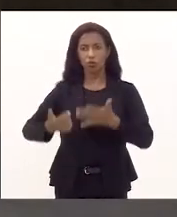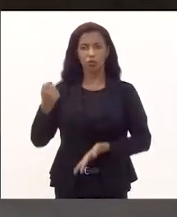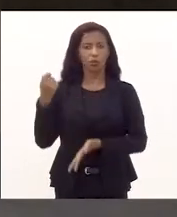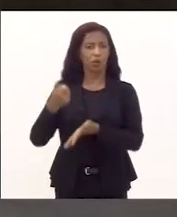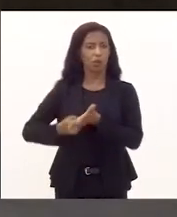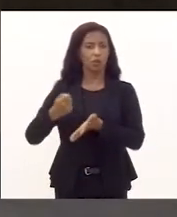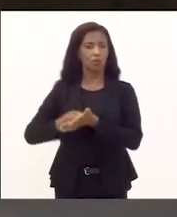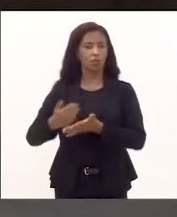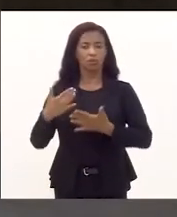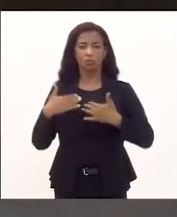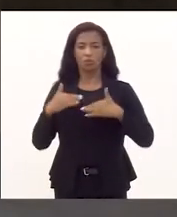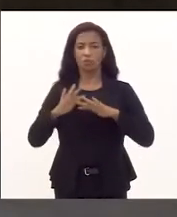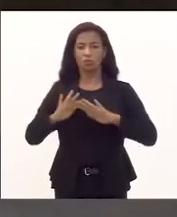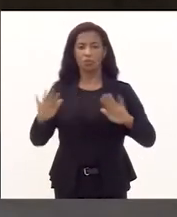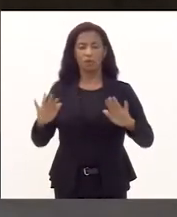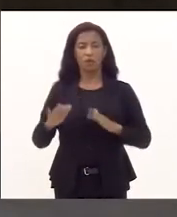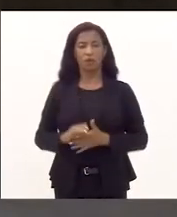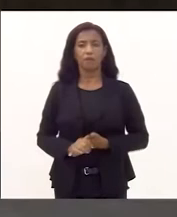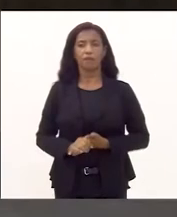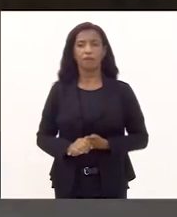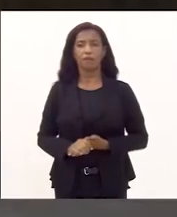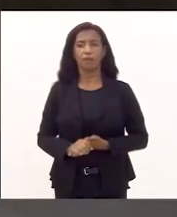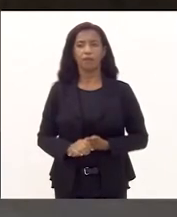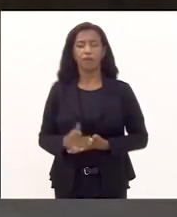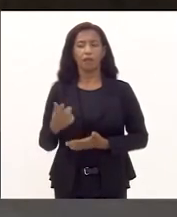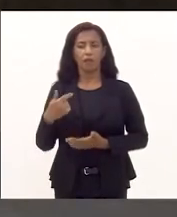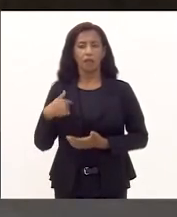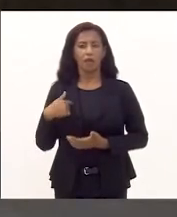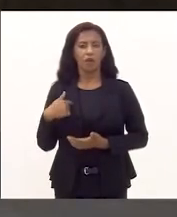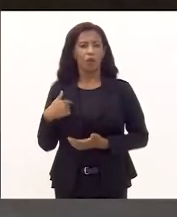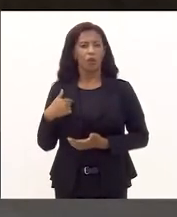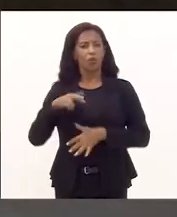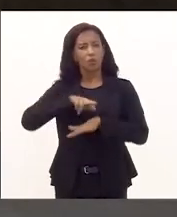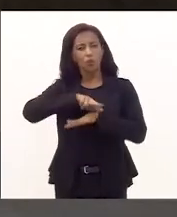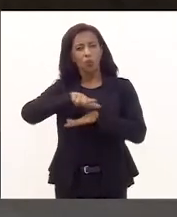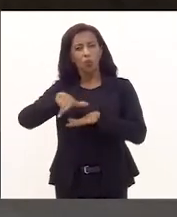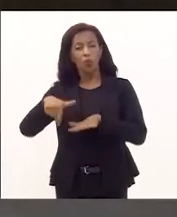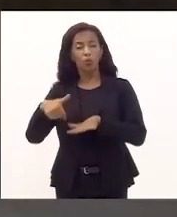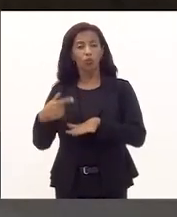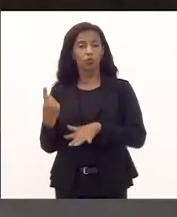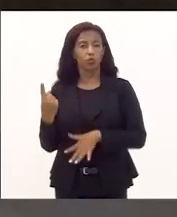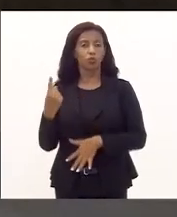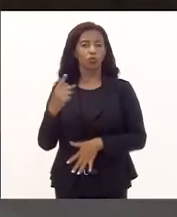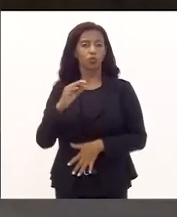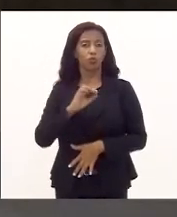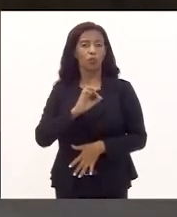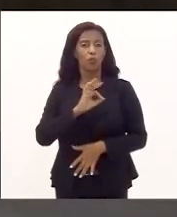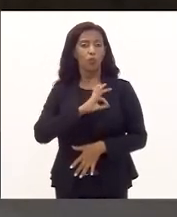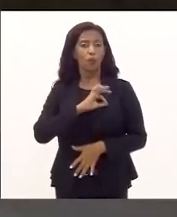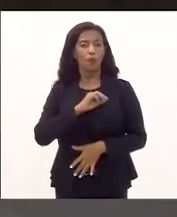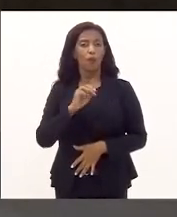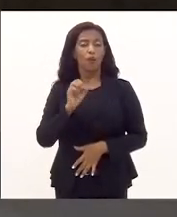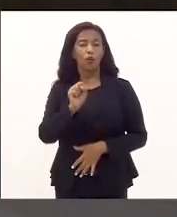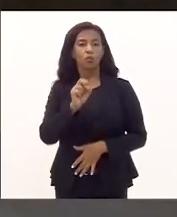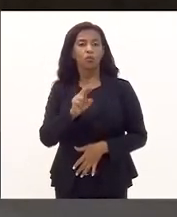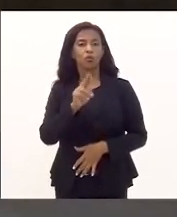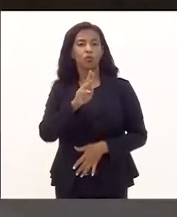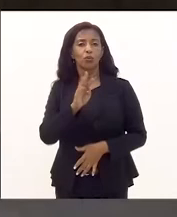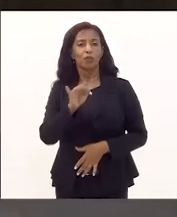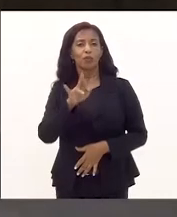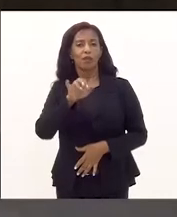só minha. Eu cito diversos deputados, entre eles um policial militar, que é o subtenente